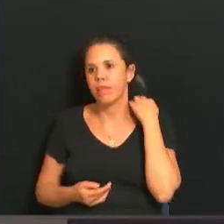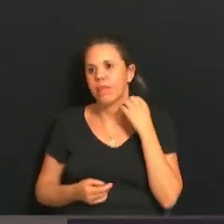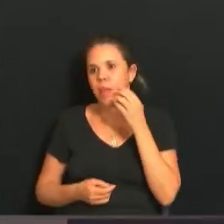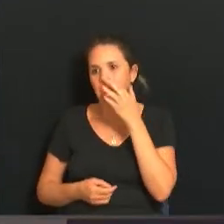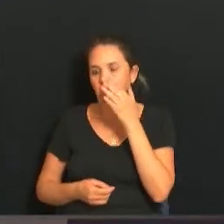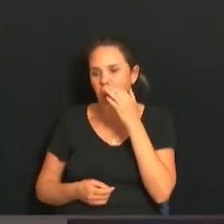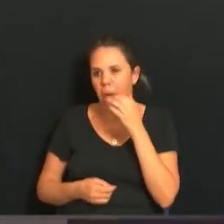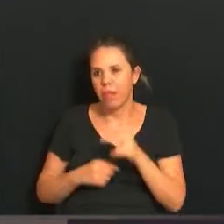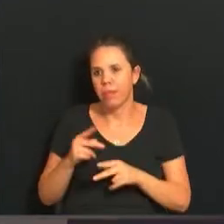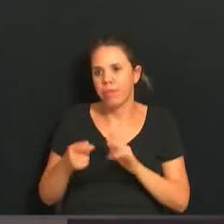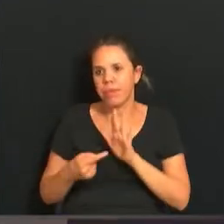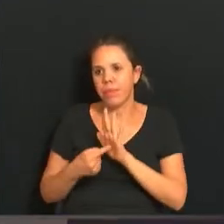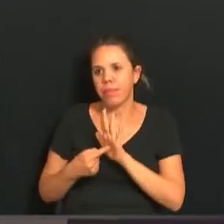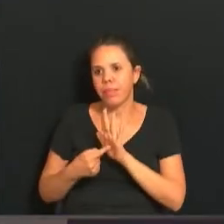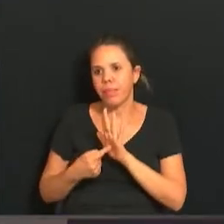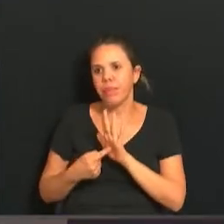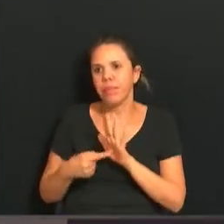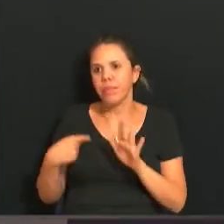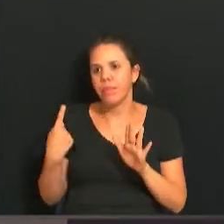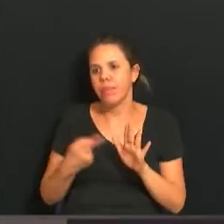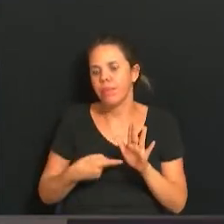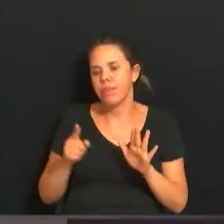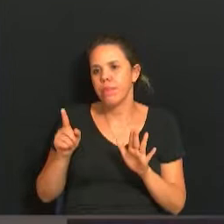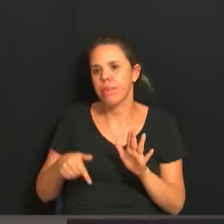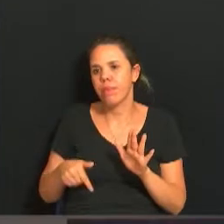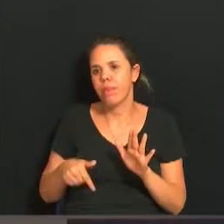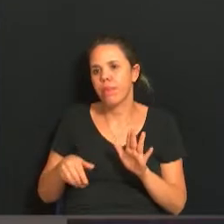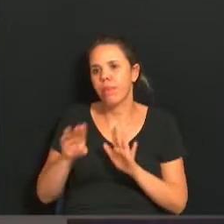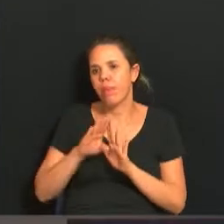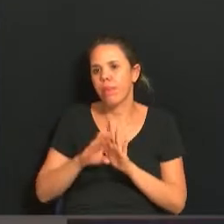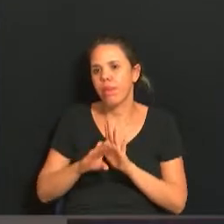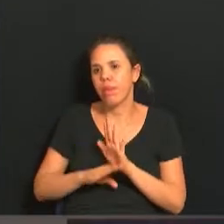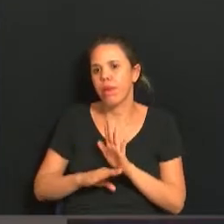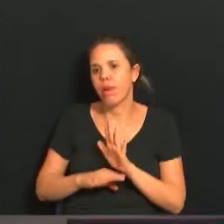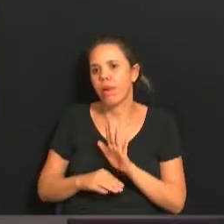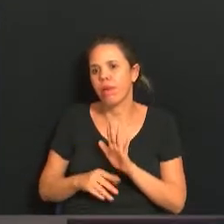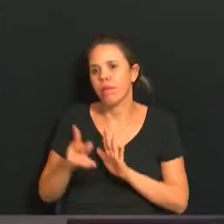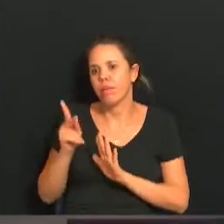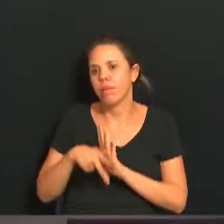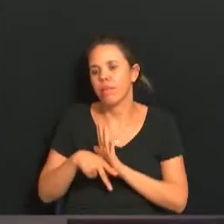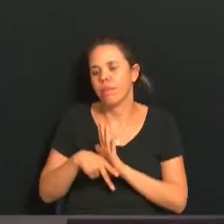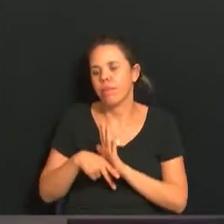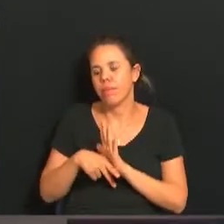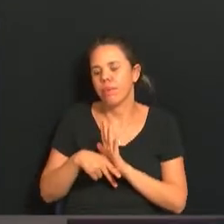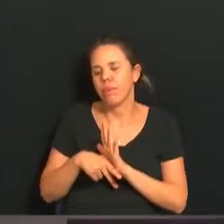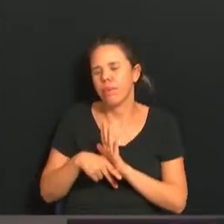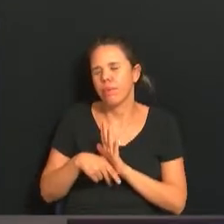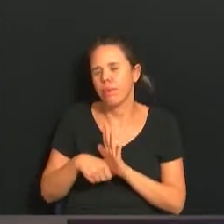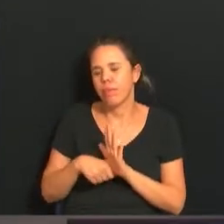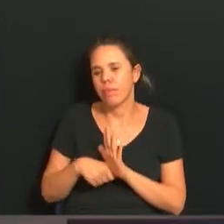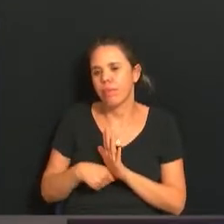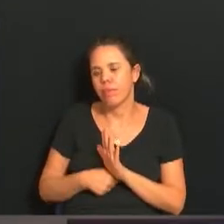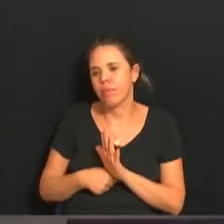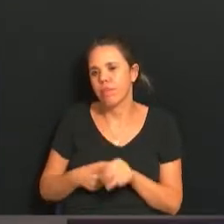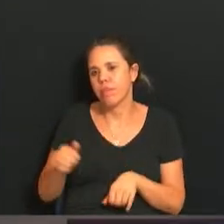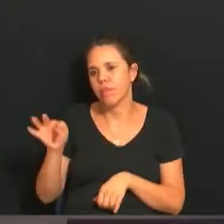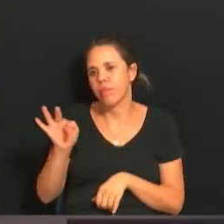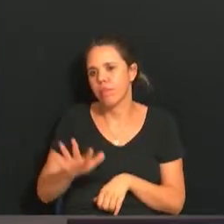que apresentasse para nós o que seria esse programa, o que seria esse projeto, uma vez ser uma área